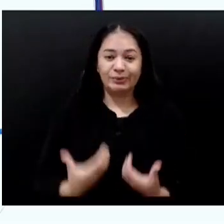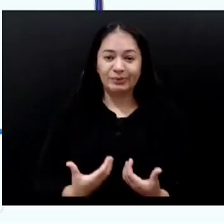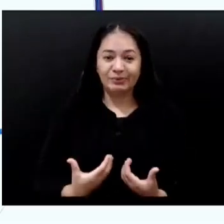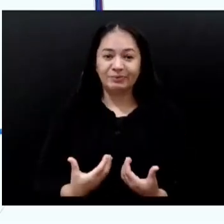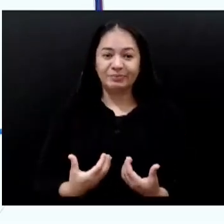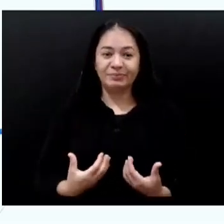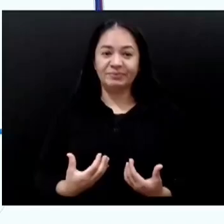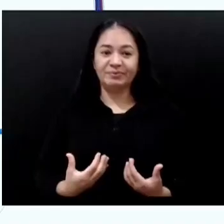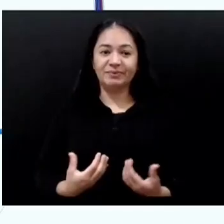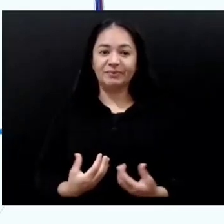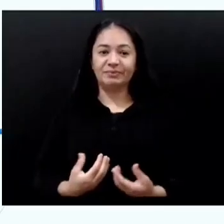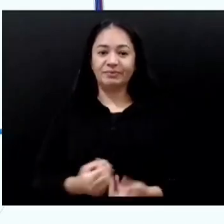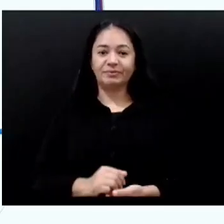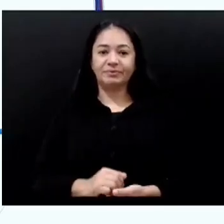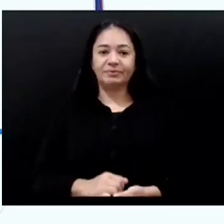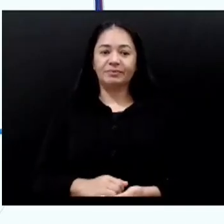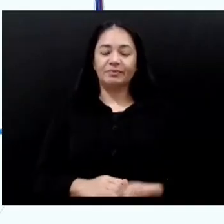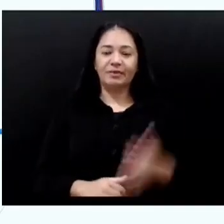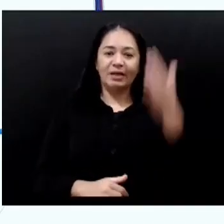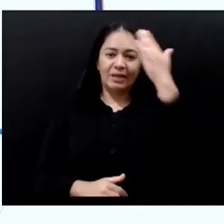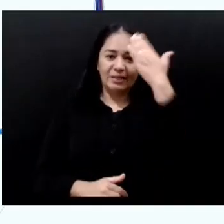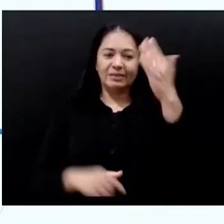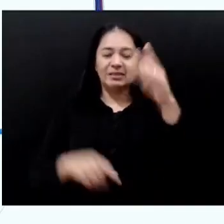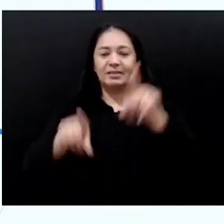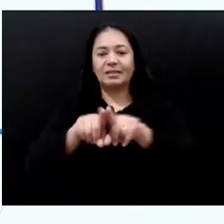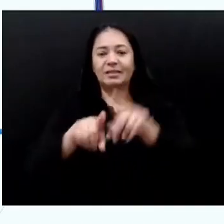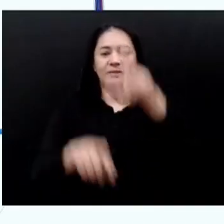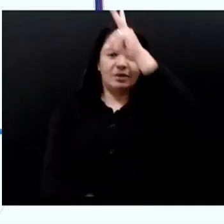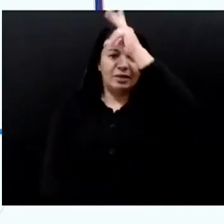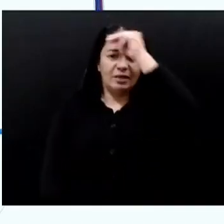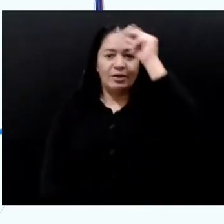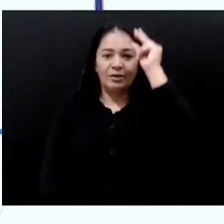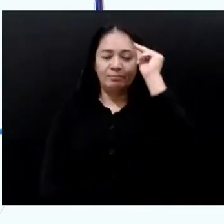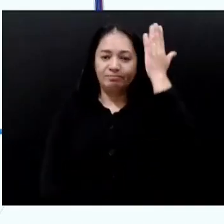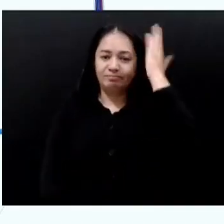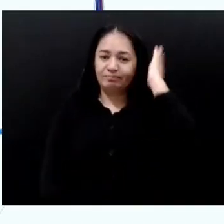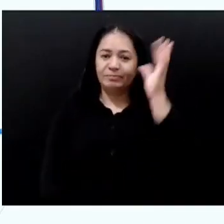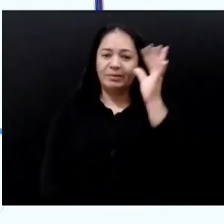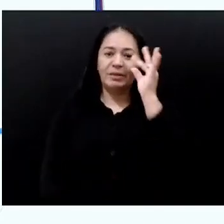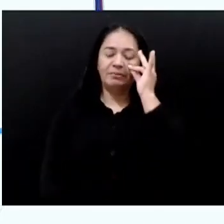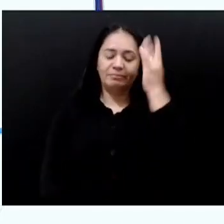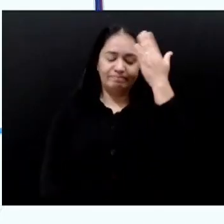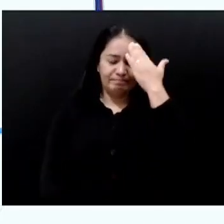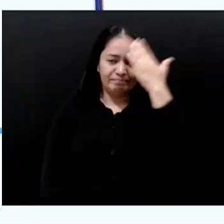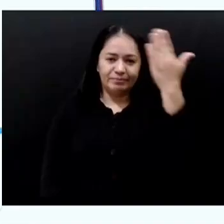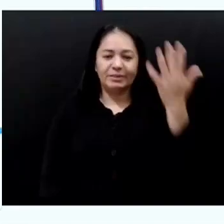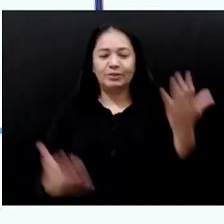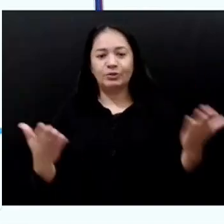Eu queria agradecer também ao prefeito pela presença. Muito obrigado por estar aqui prestigiando esse momento.